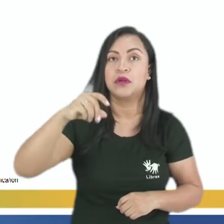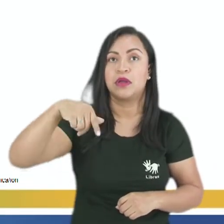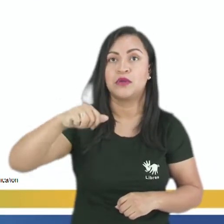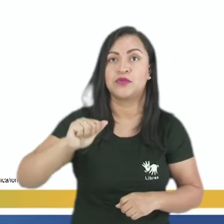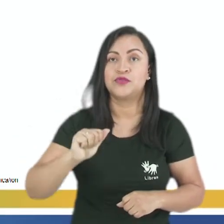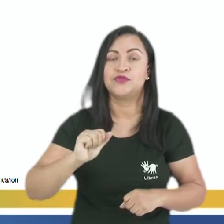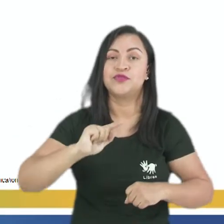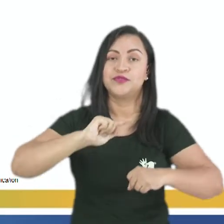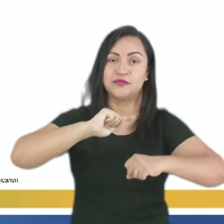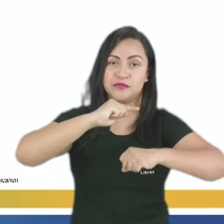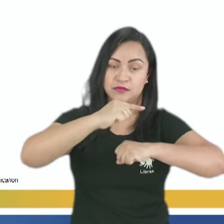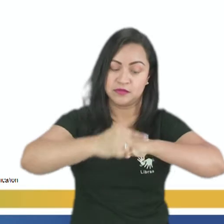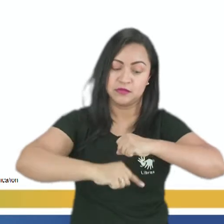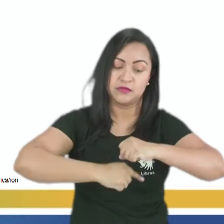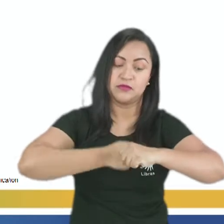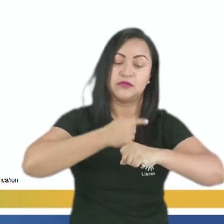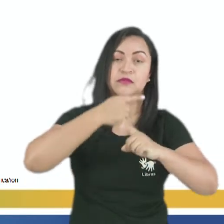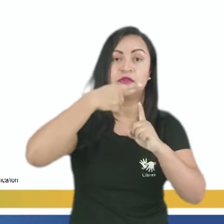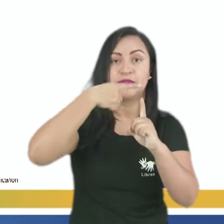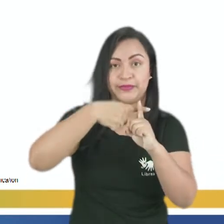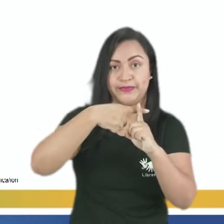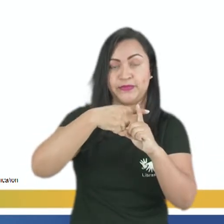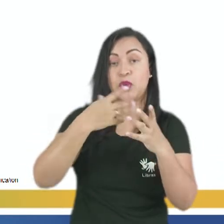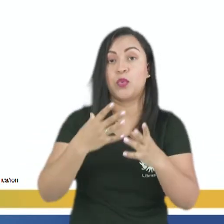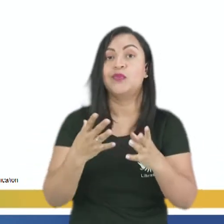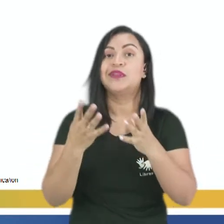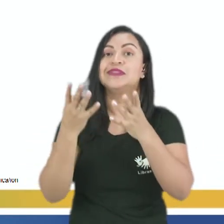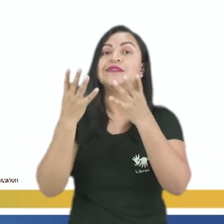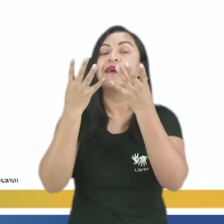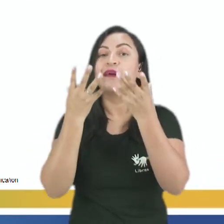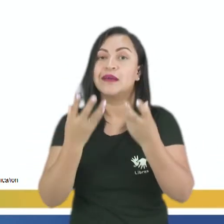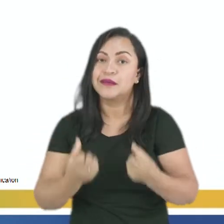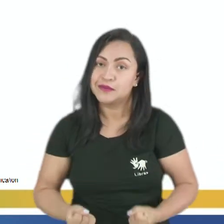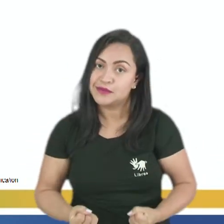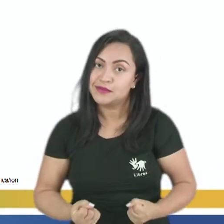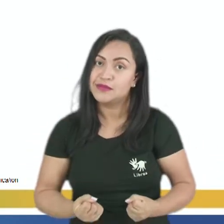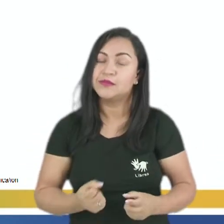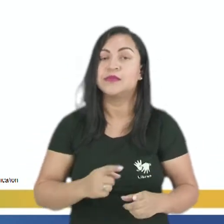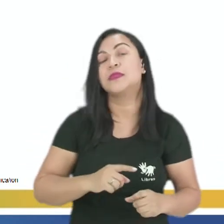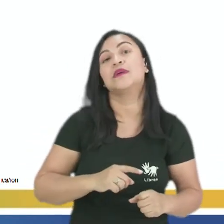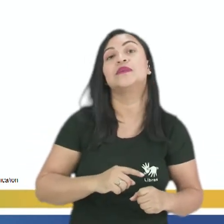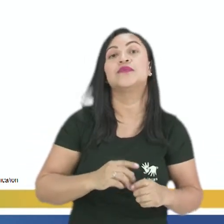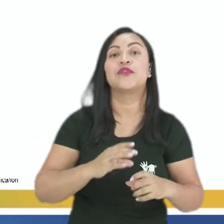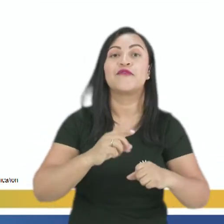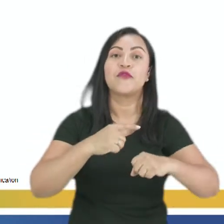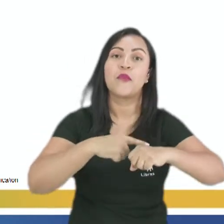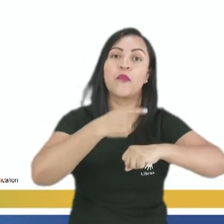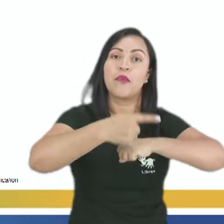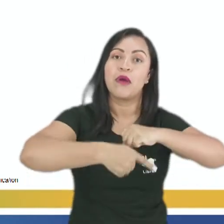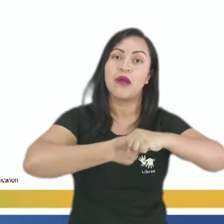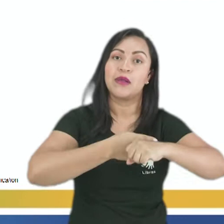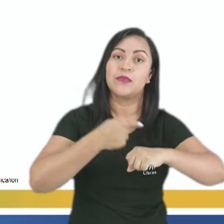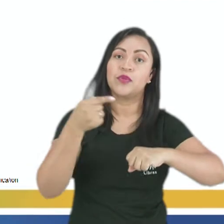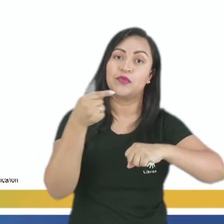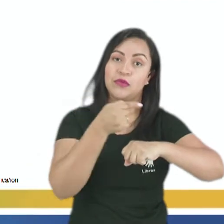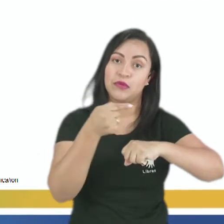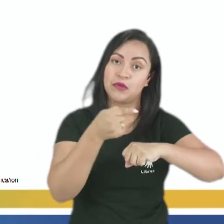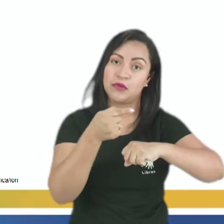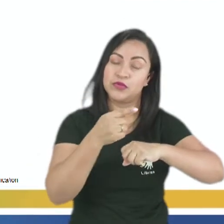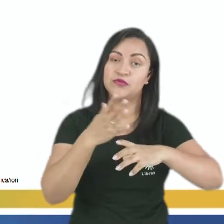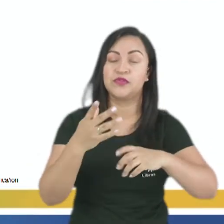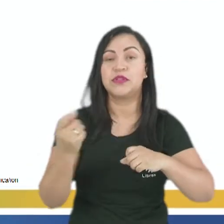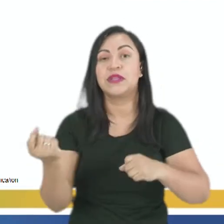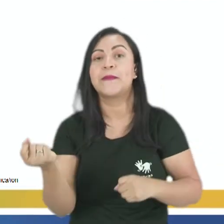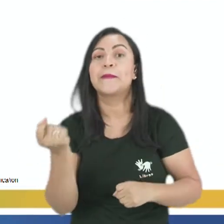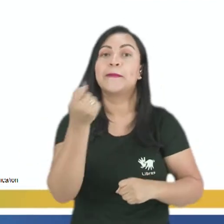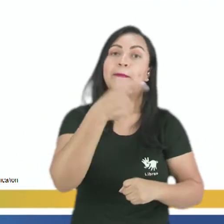eles recebem elétrons, eles ficam com uma carga maior negativa, porque eles têm mais elétrons do que prótons,